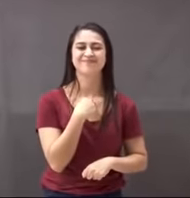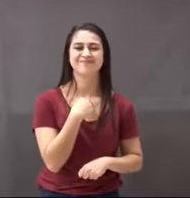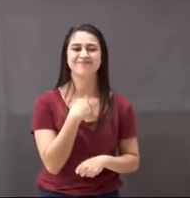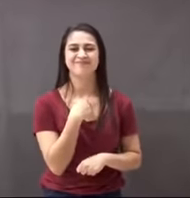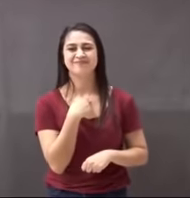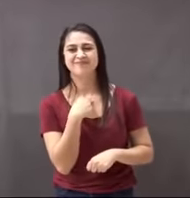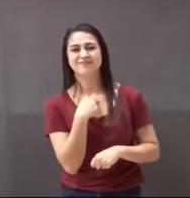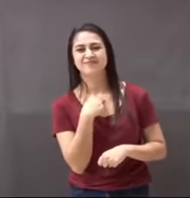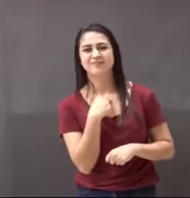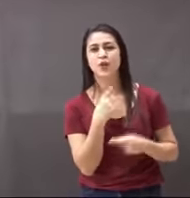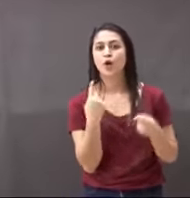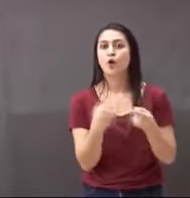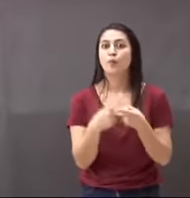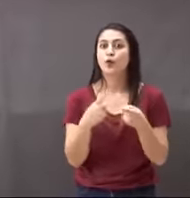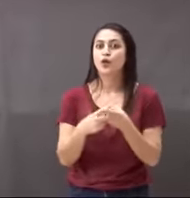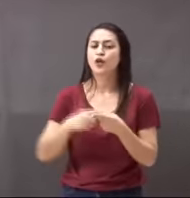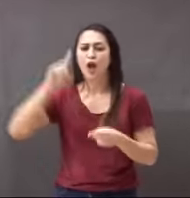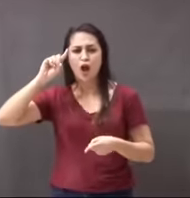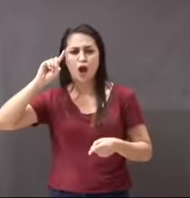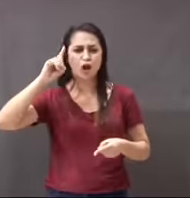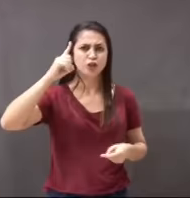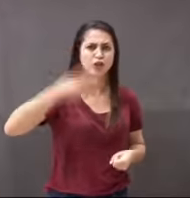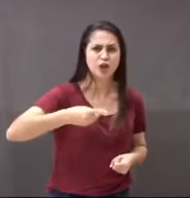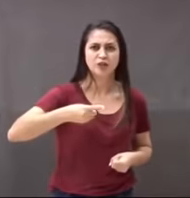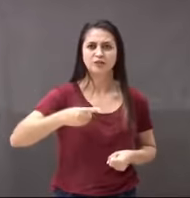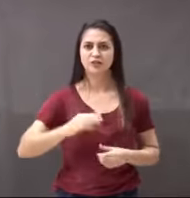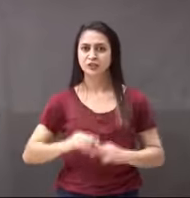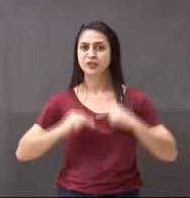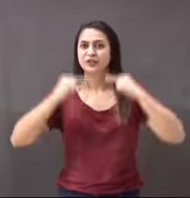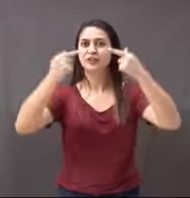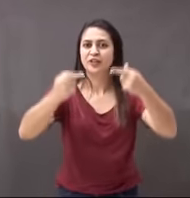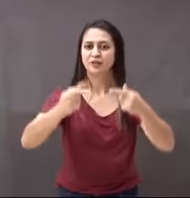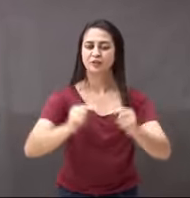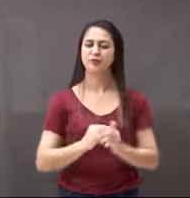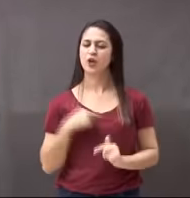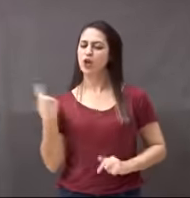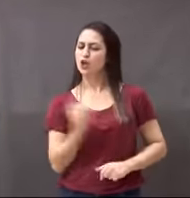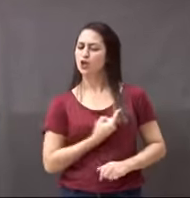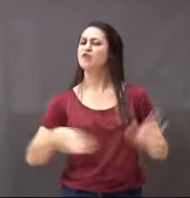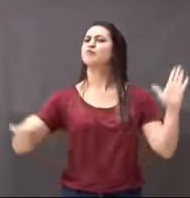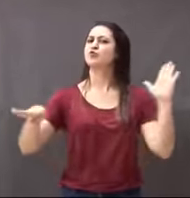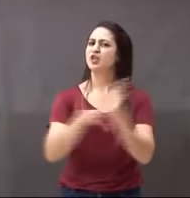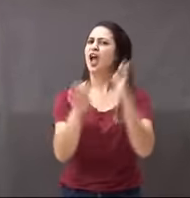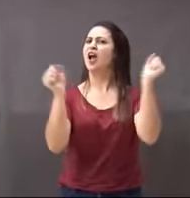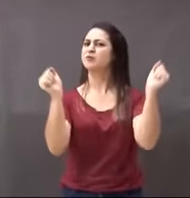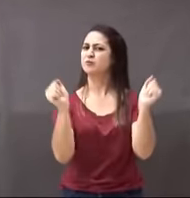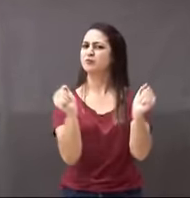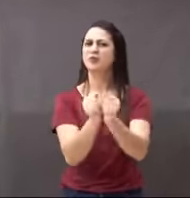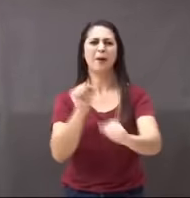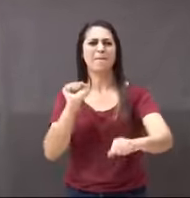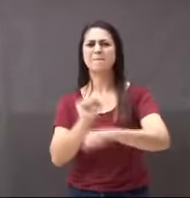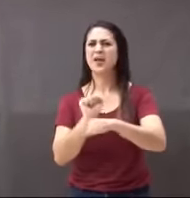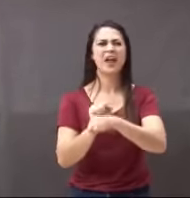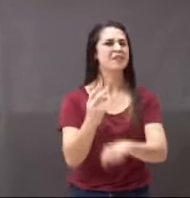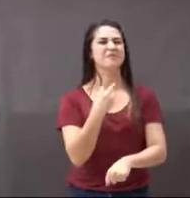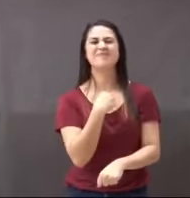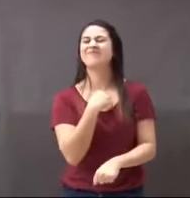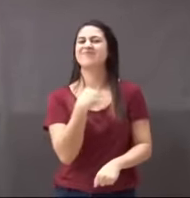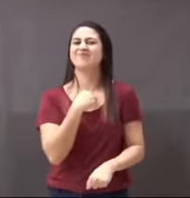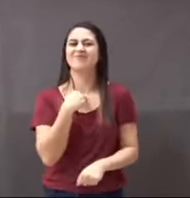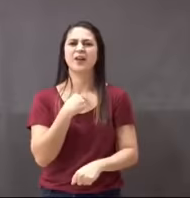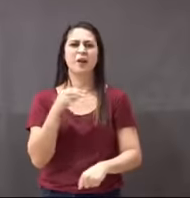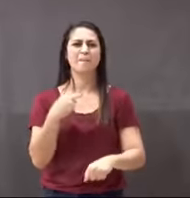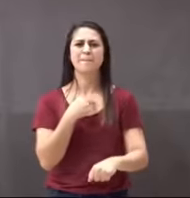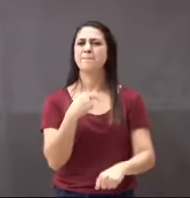menor. Pois a ordem é chegar do outro lado e a gente vai chegar. Você não vai parar. Você não